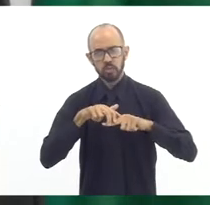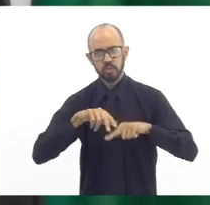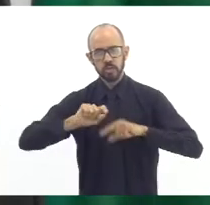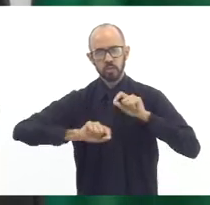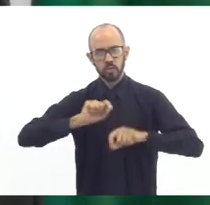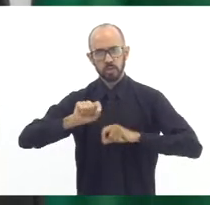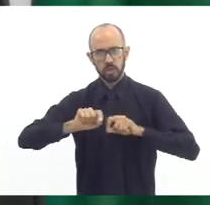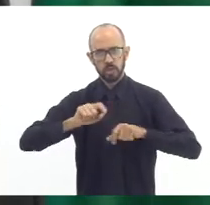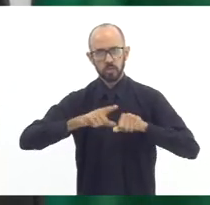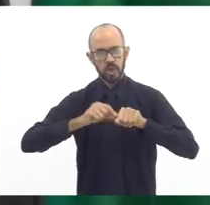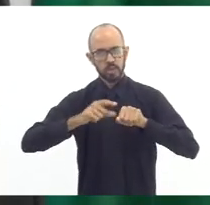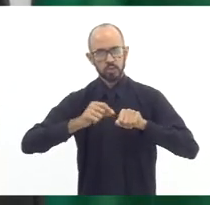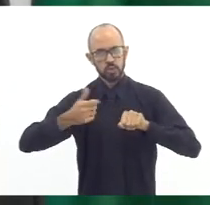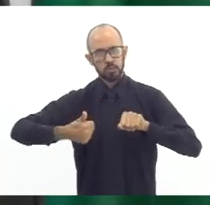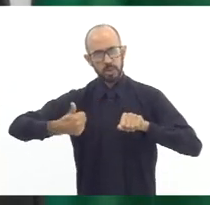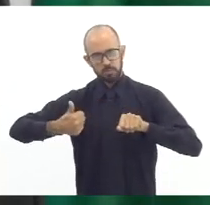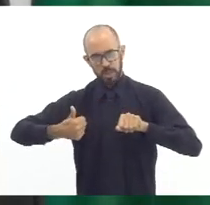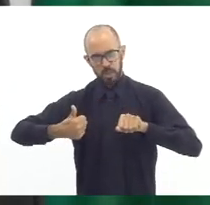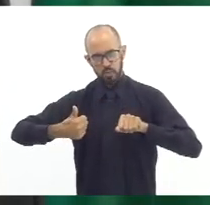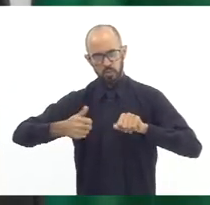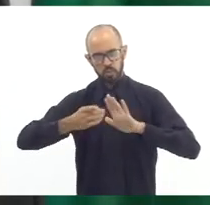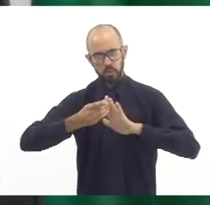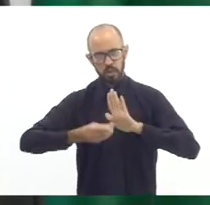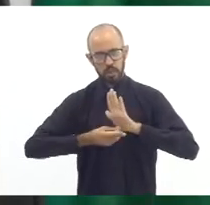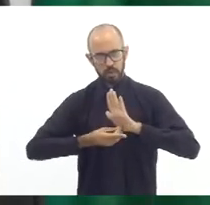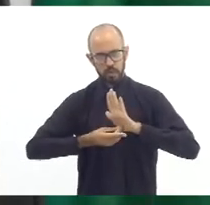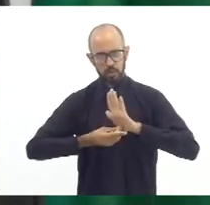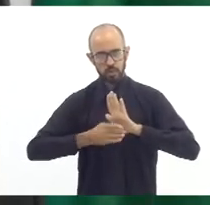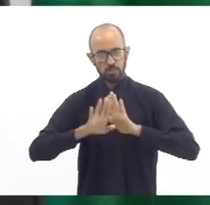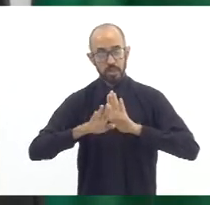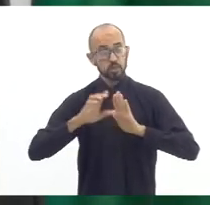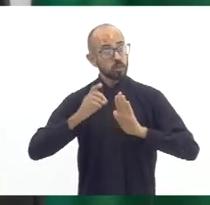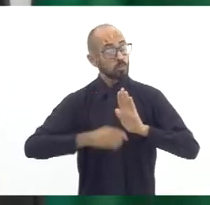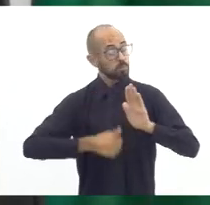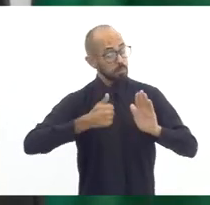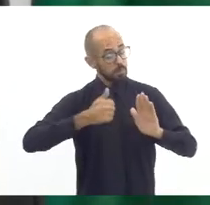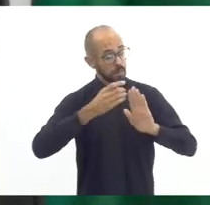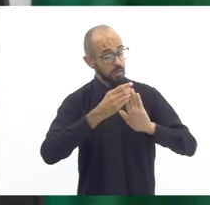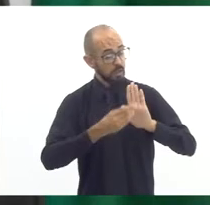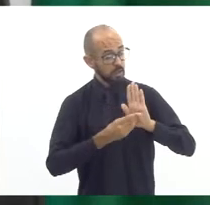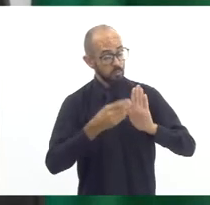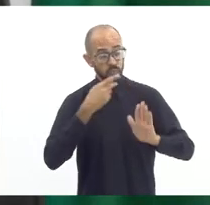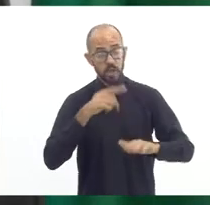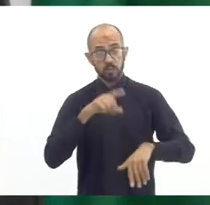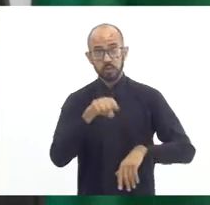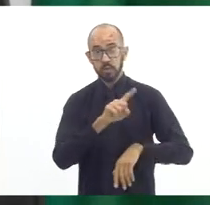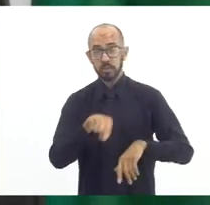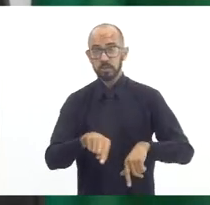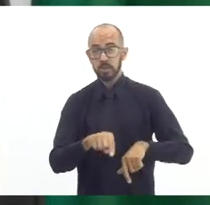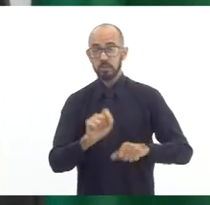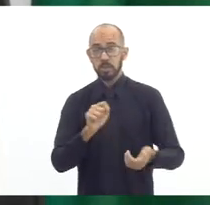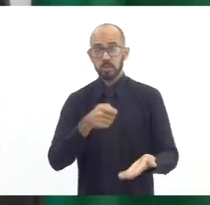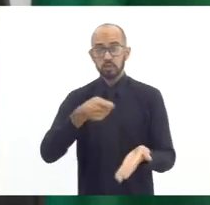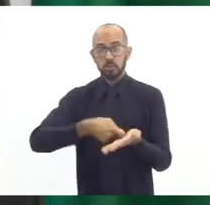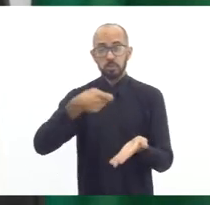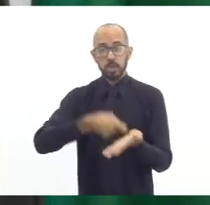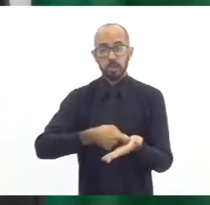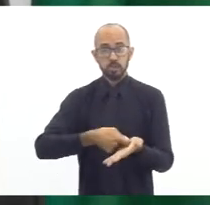por força do artigo 1º do decreto. E o artigo 1º fala que ficam suspensas as